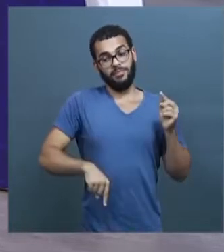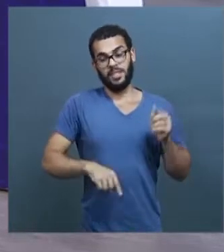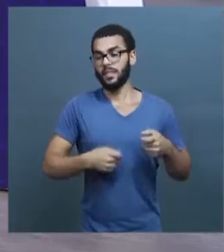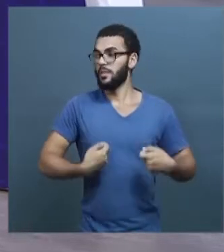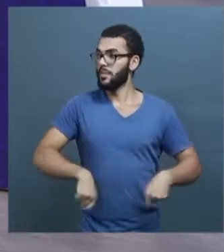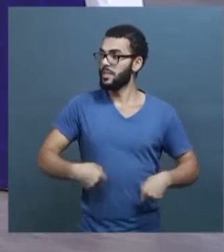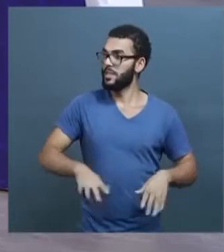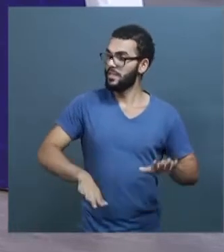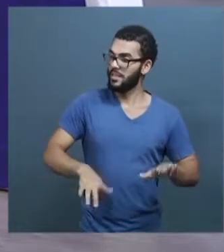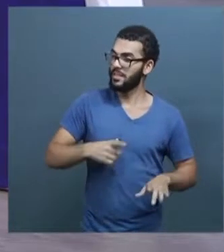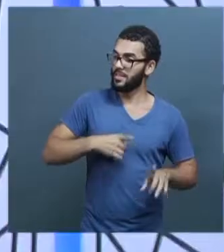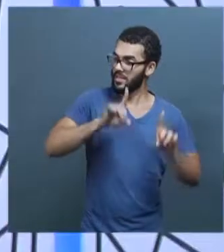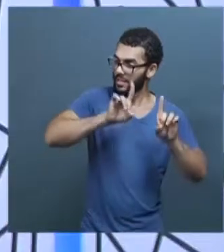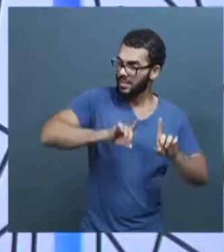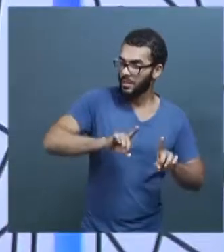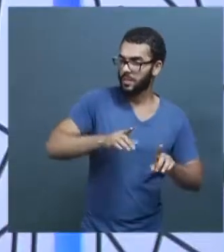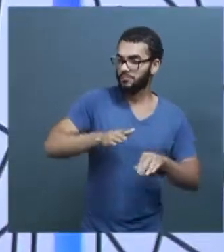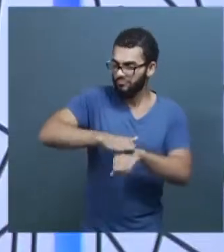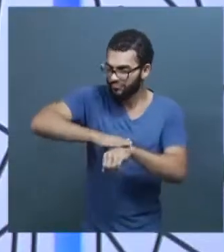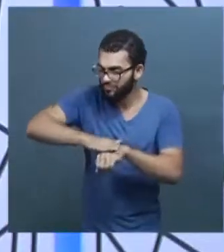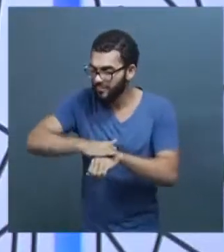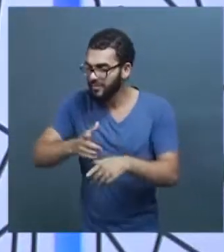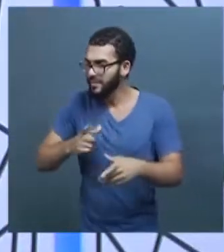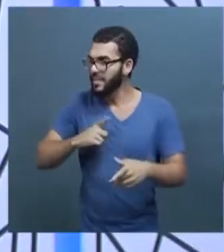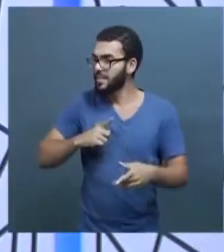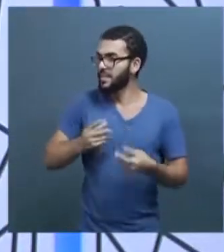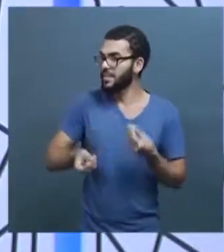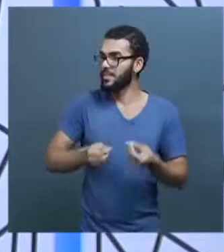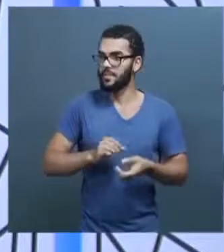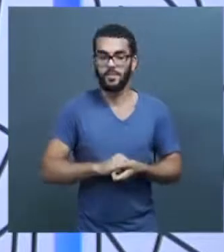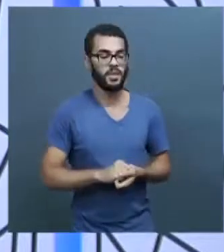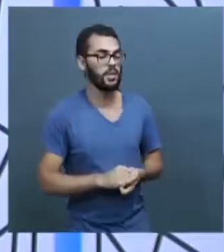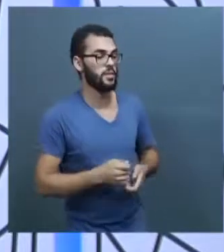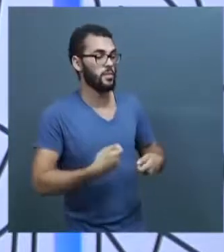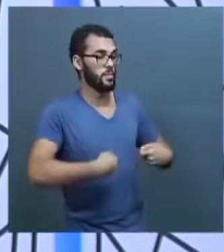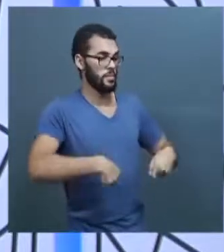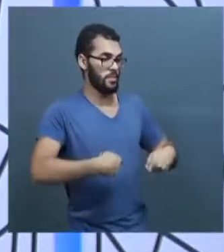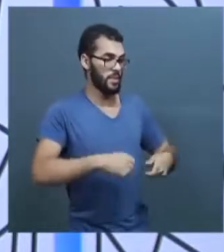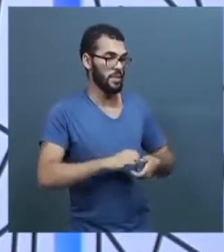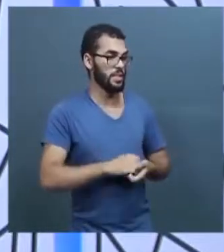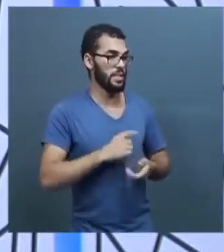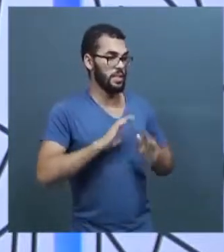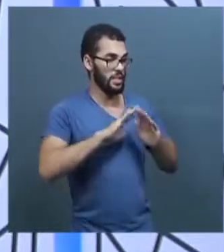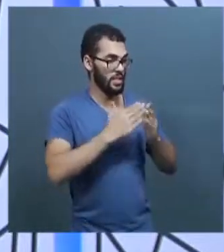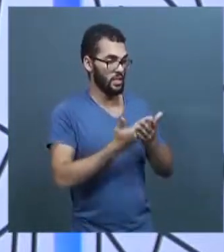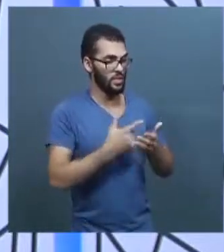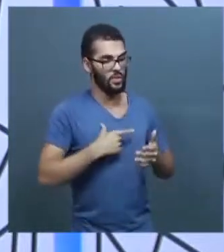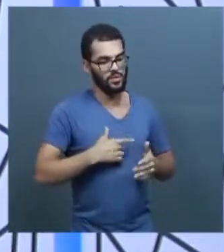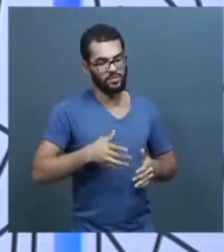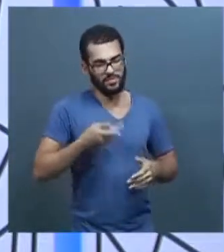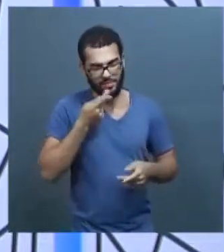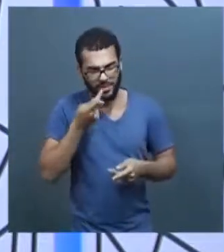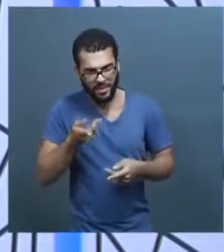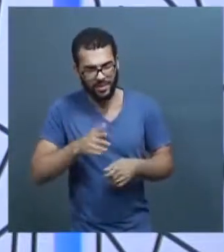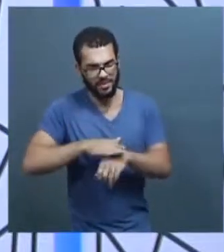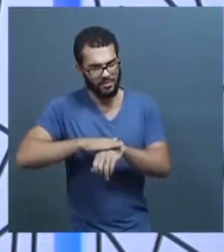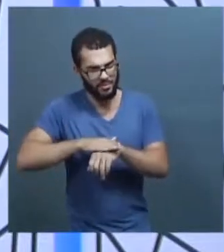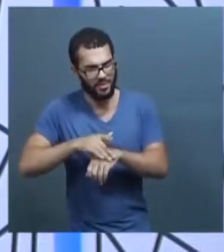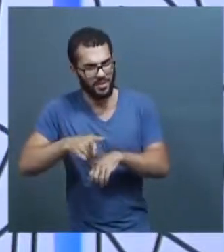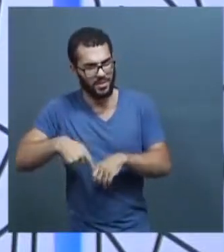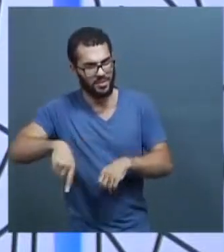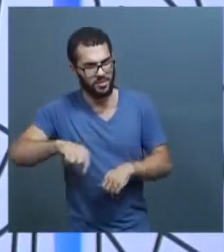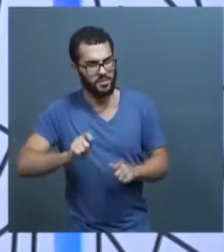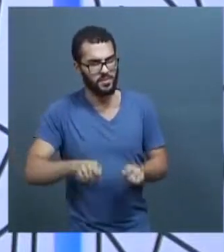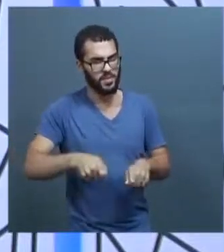atentos. Exatamente. Isso vai partir agora da escola, conscientizar esses vendedores para ajudarem, né, no